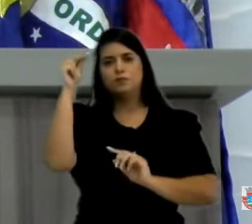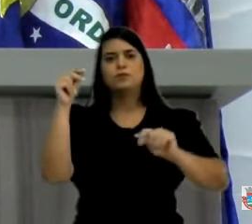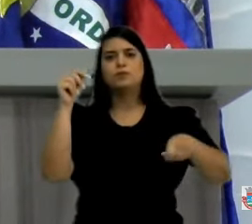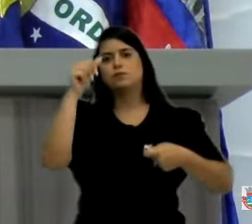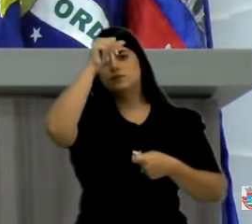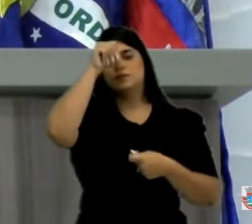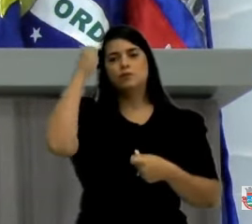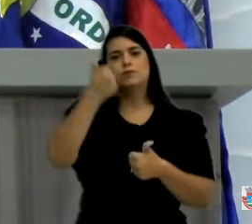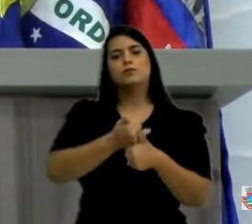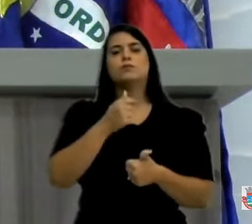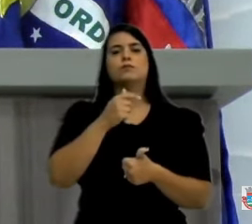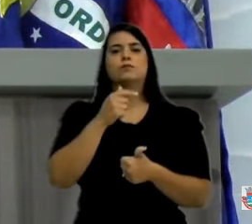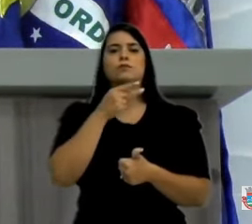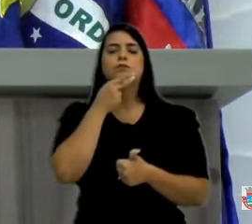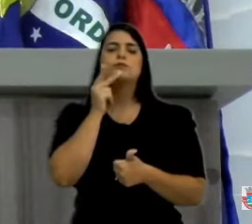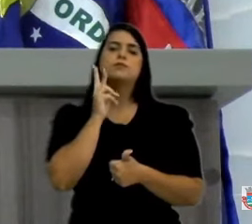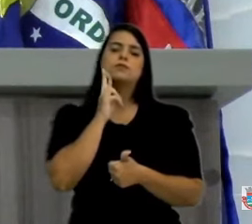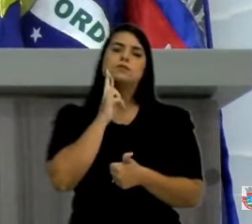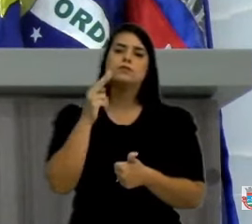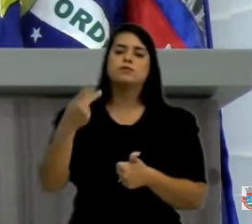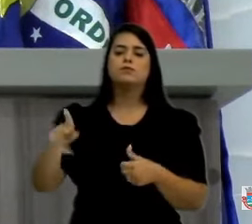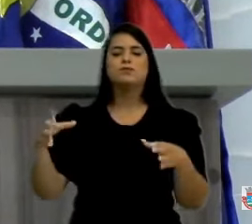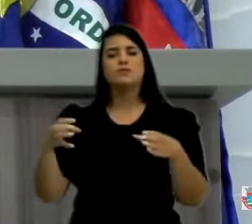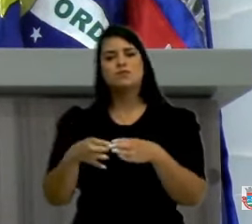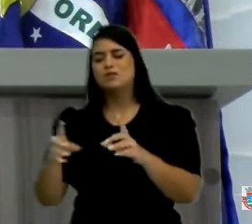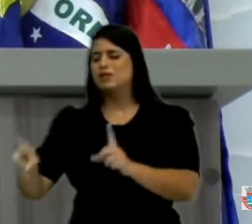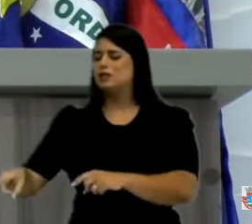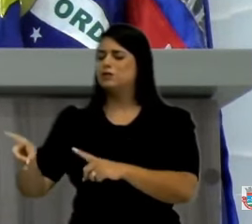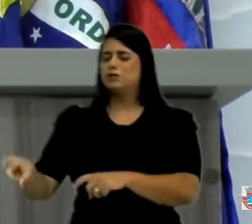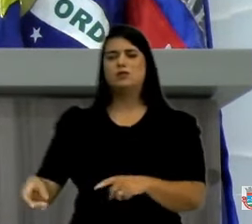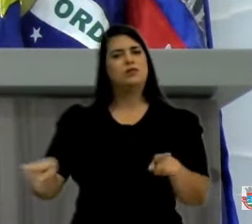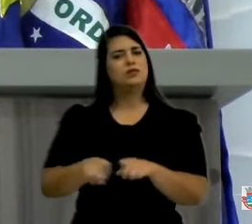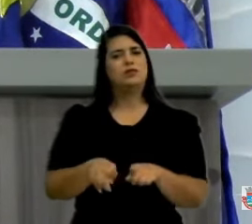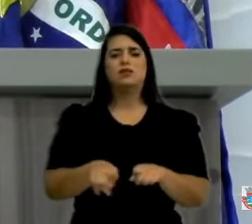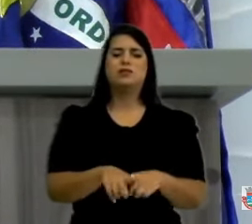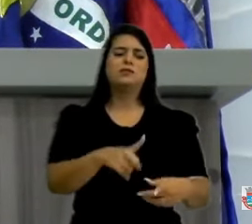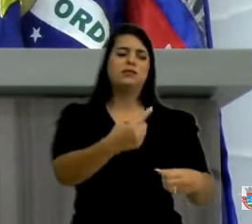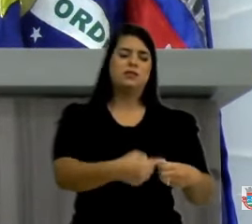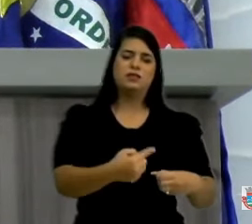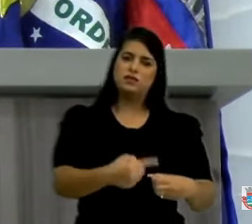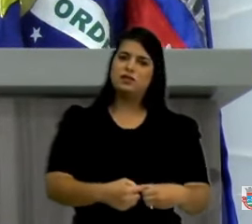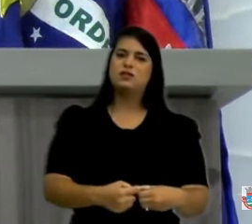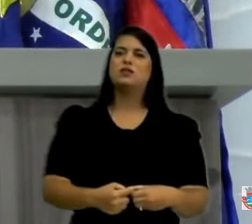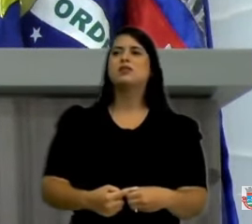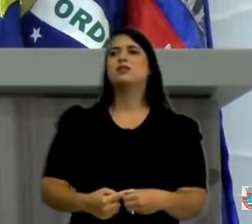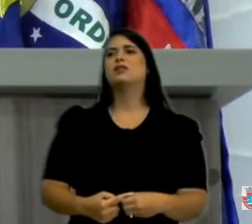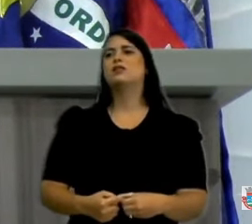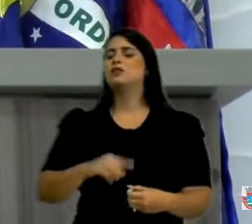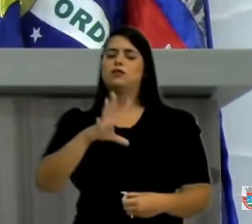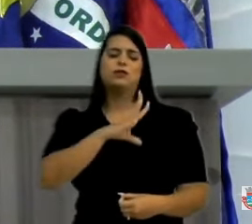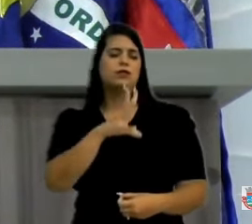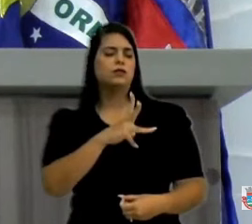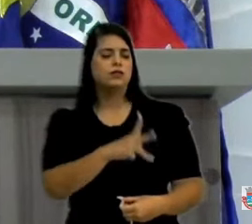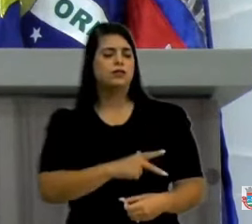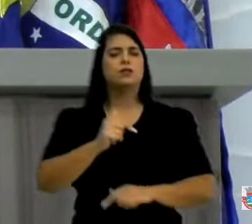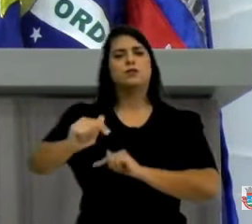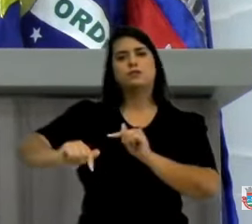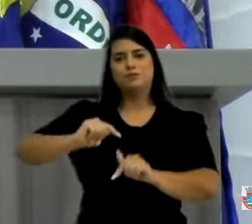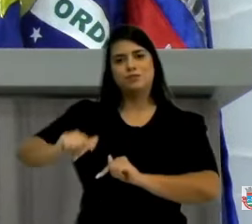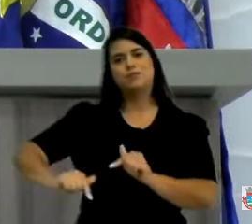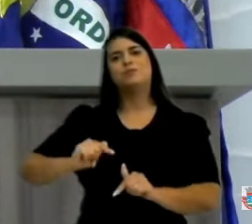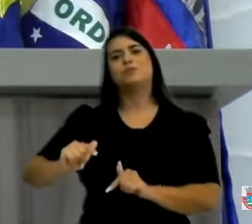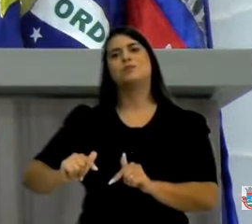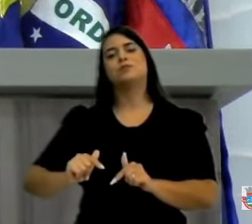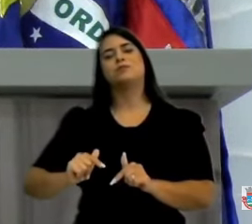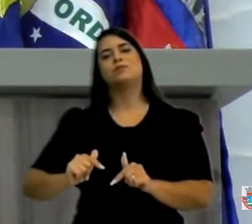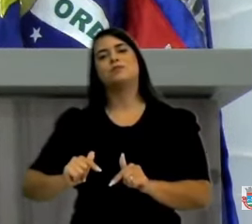Paulo Renato, toda a sua equipe. Tanto na zona rural, tanto na zona urbana, o que ele pode fazer, ele faz com amor e trabalho. E as pessoas